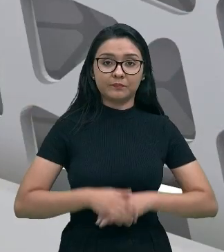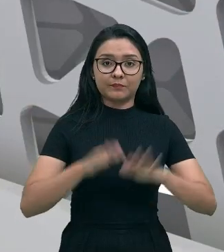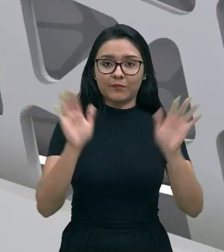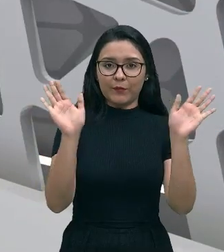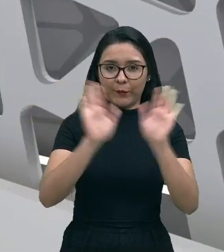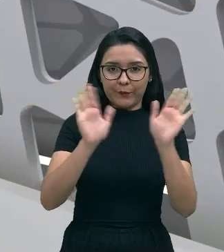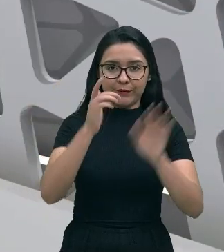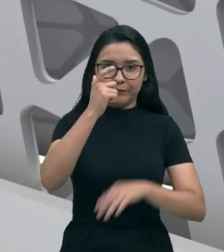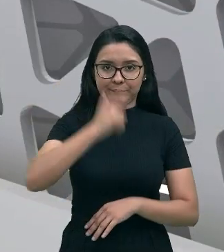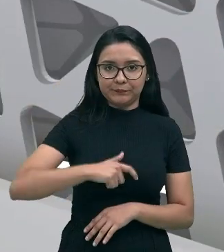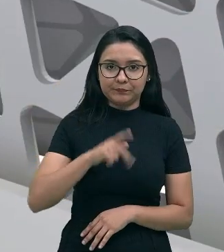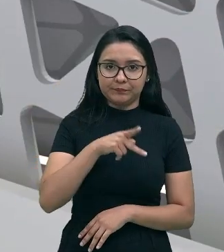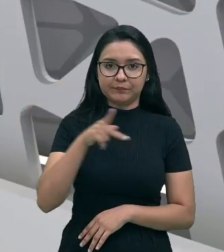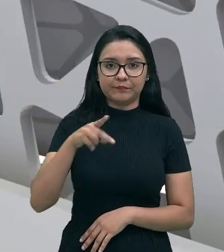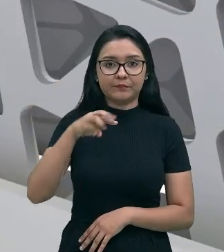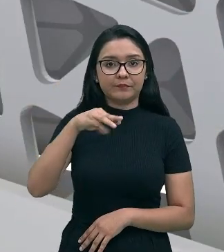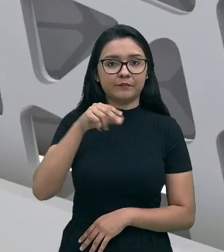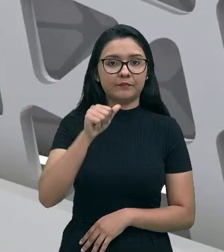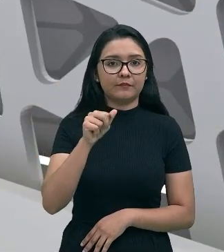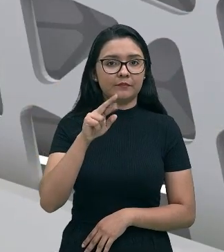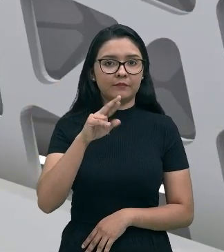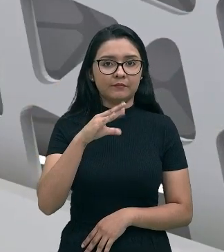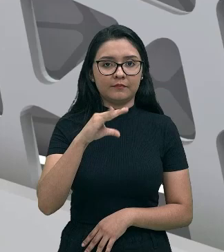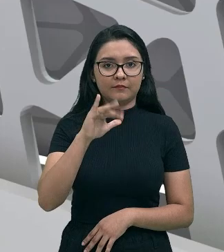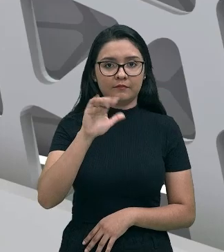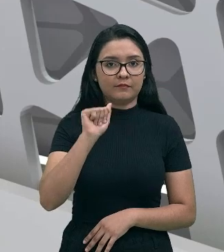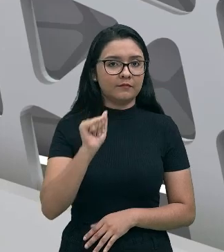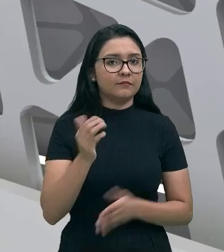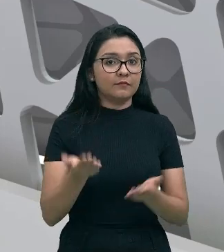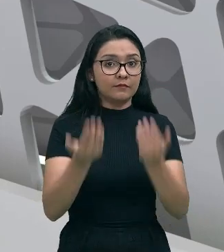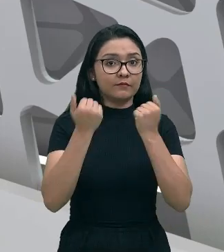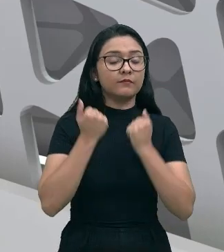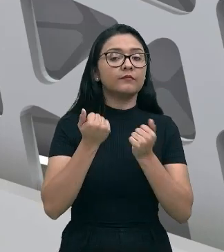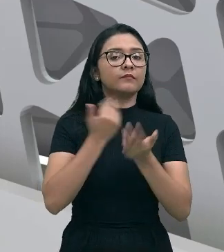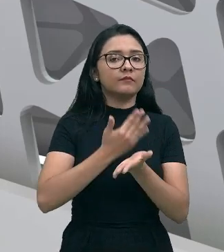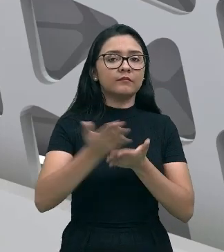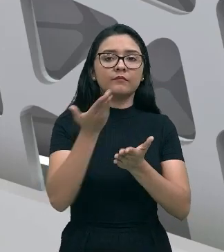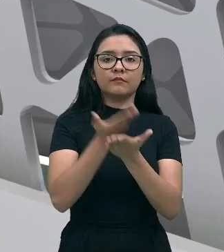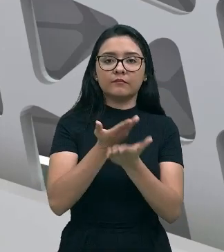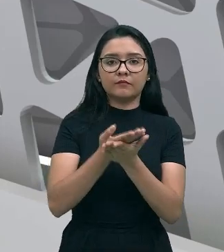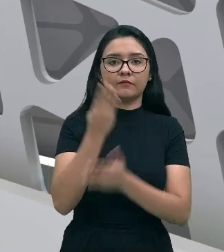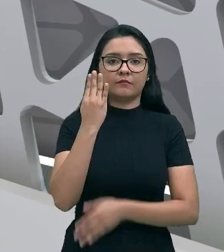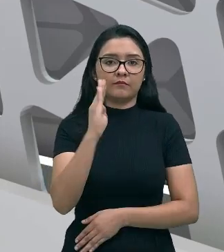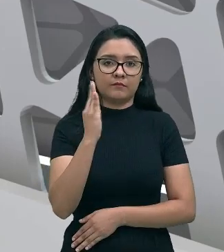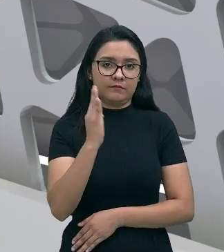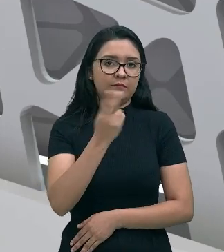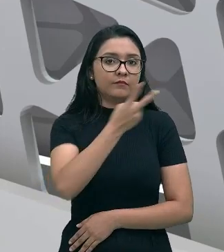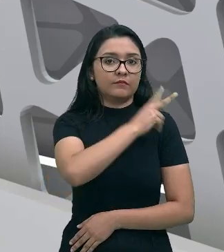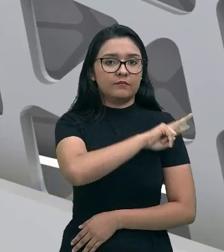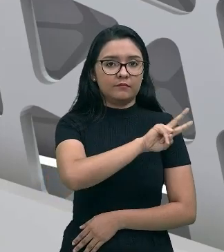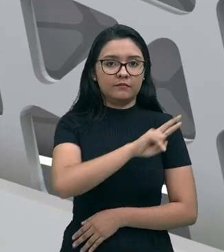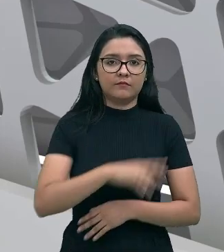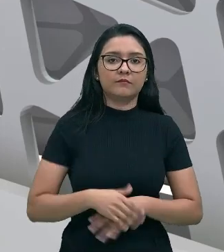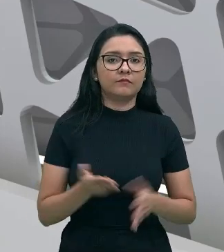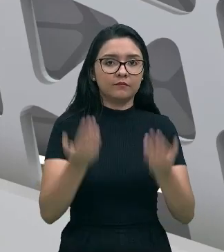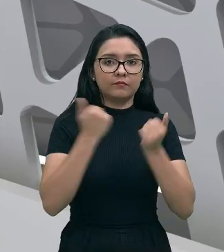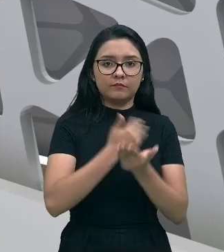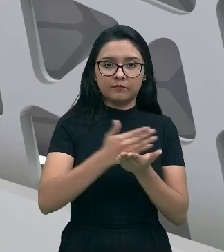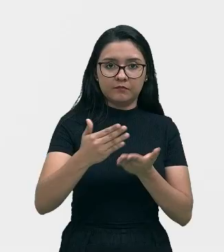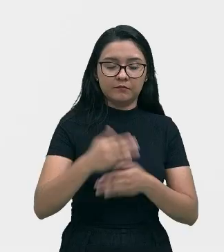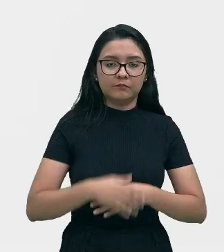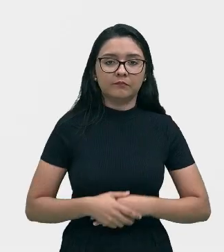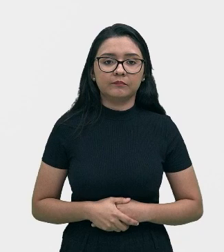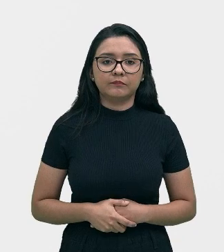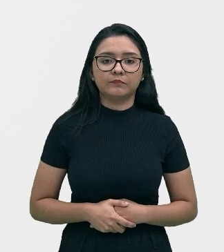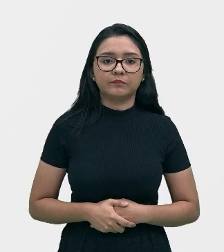Olá, eu sou a professora Márcia Maciel e vamos para a nossa aula de Biologia da segunda série do ensino médio. Vamos lá ver o que vai ter na aula de